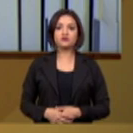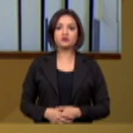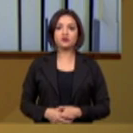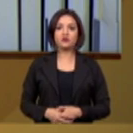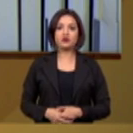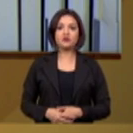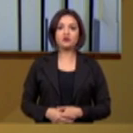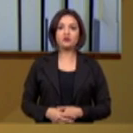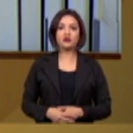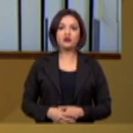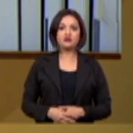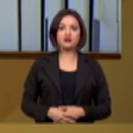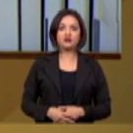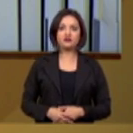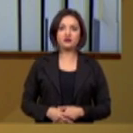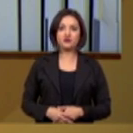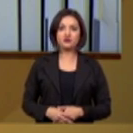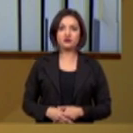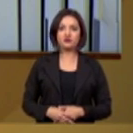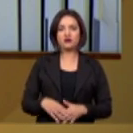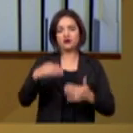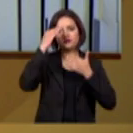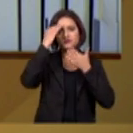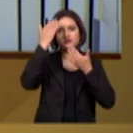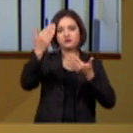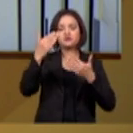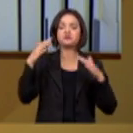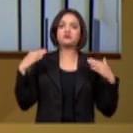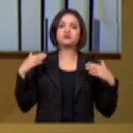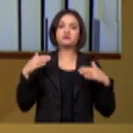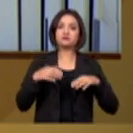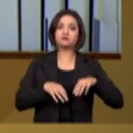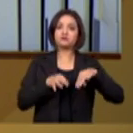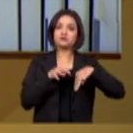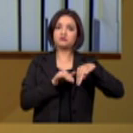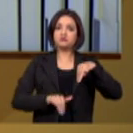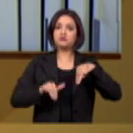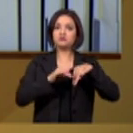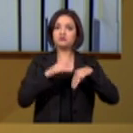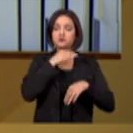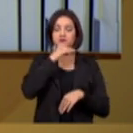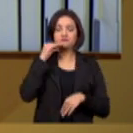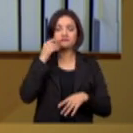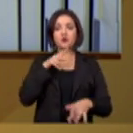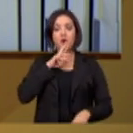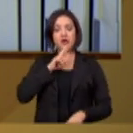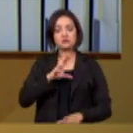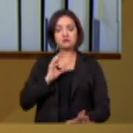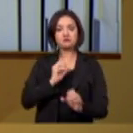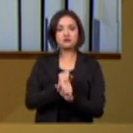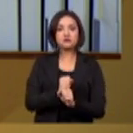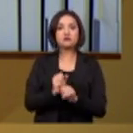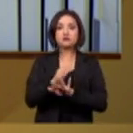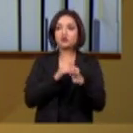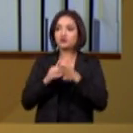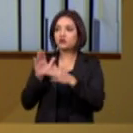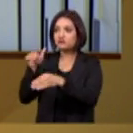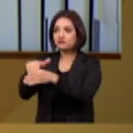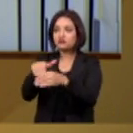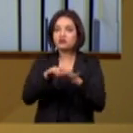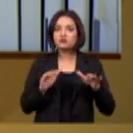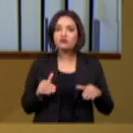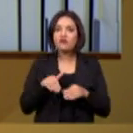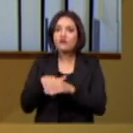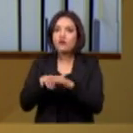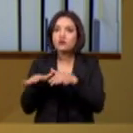e celso de mello também eu acompanho se o silêncio da amizade foi negado provimento ao